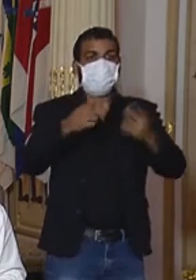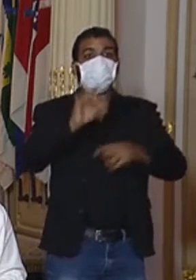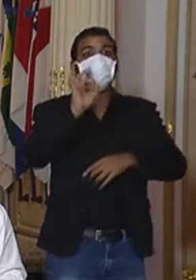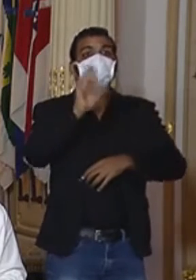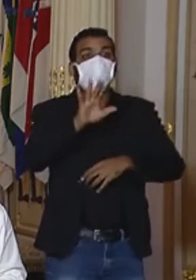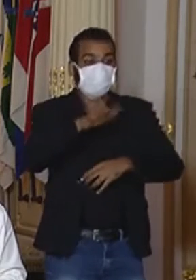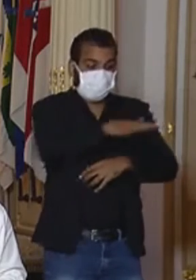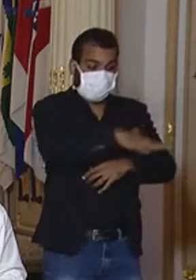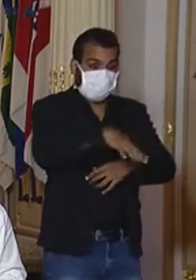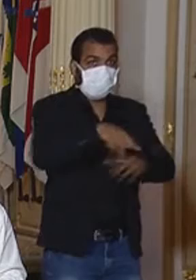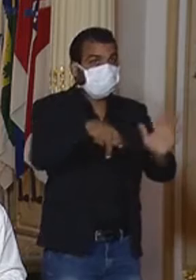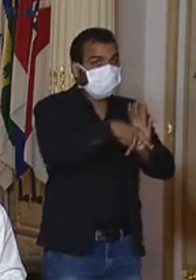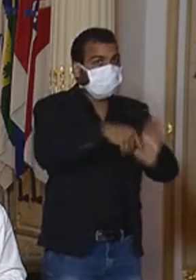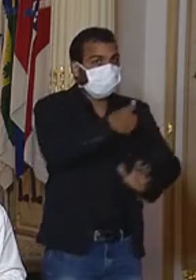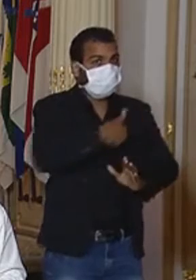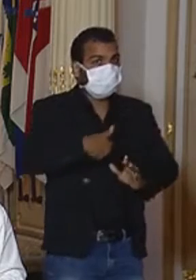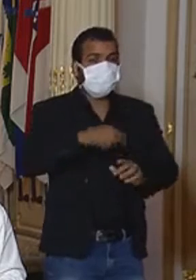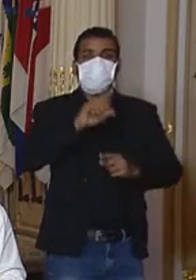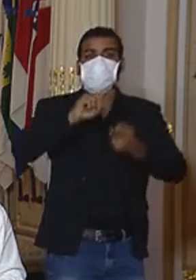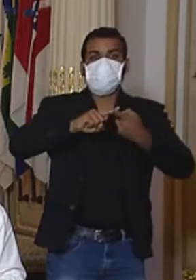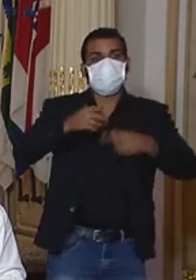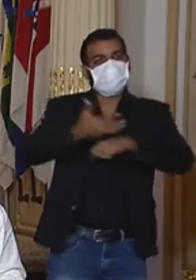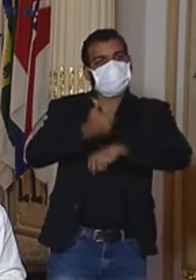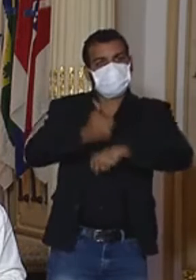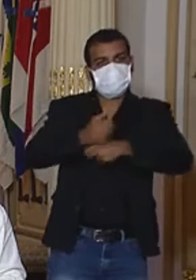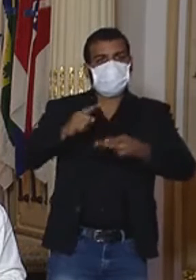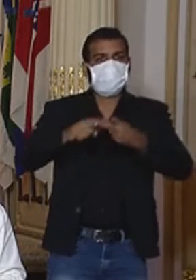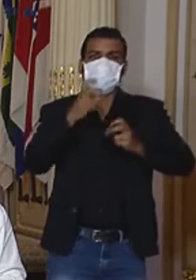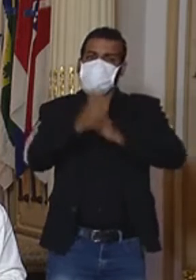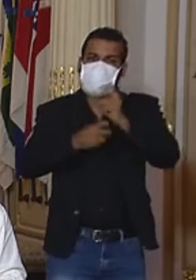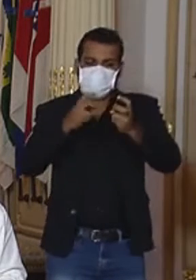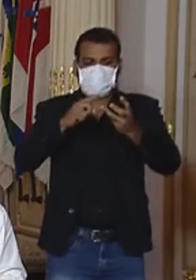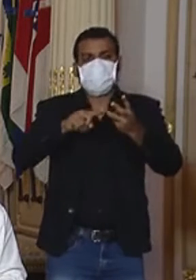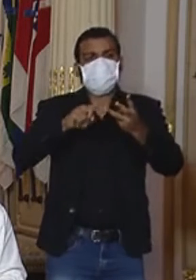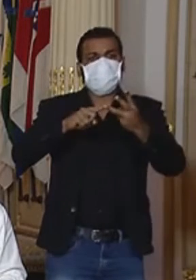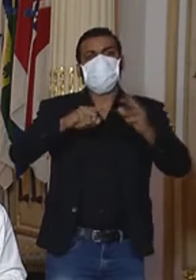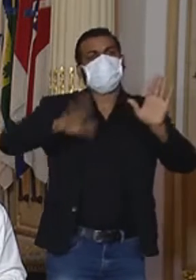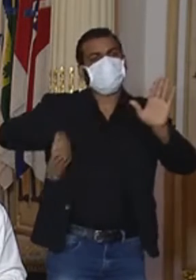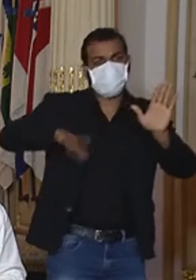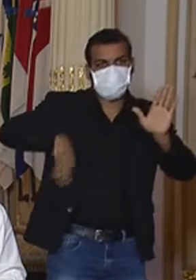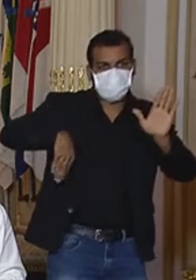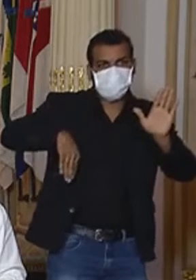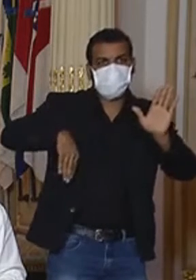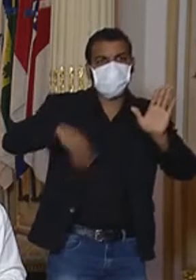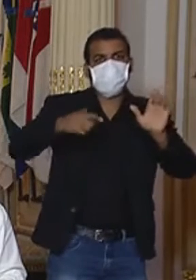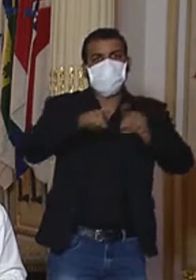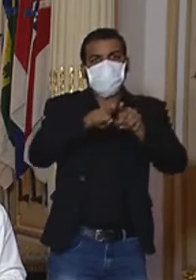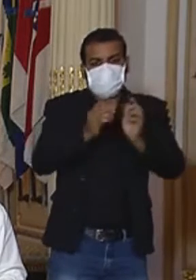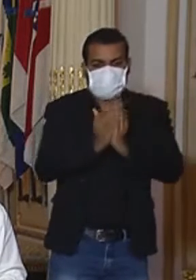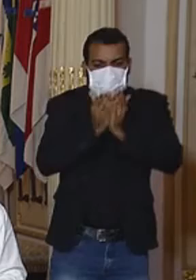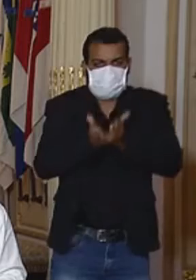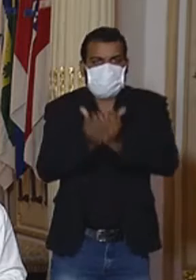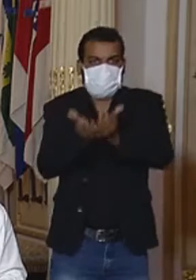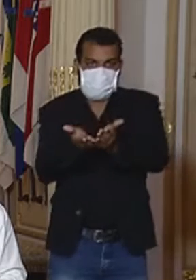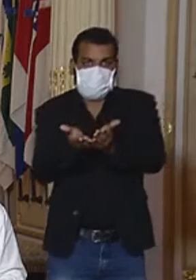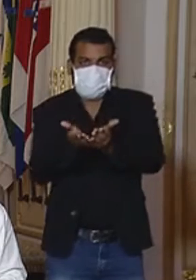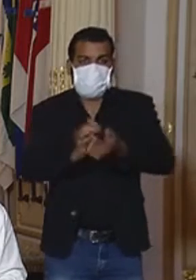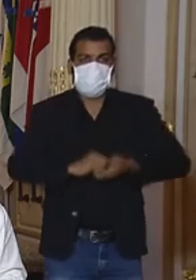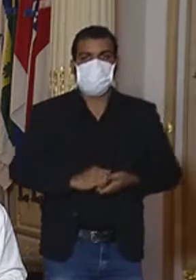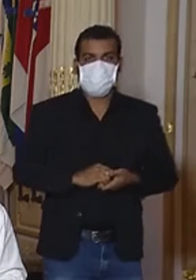espaços públicos como praças parques praias fluviais e marítimas